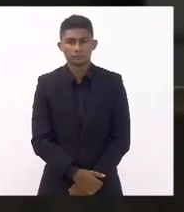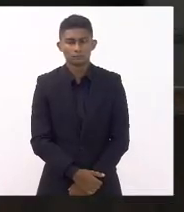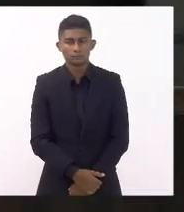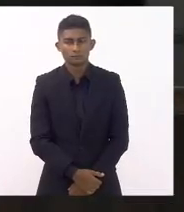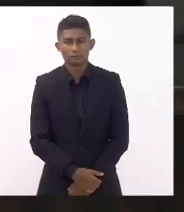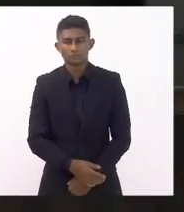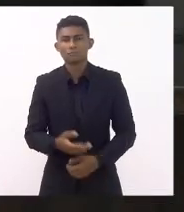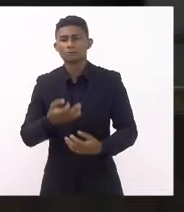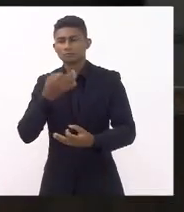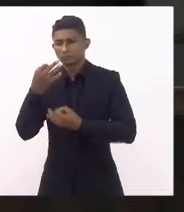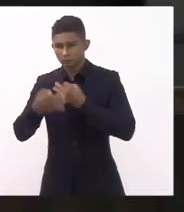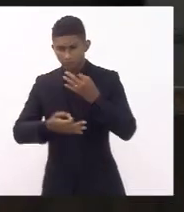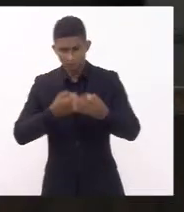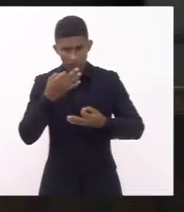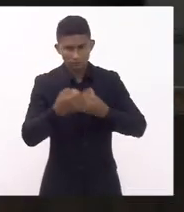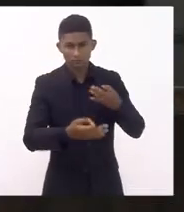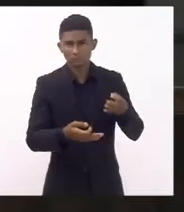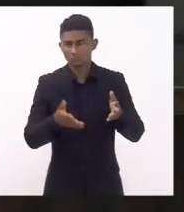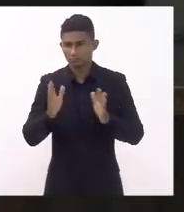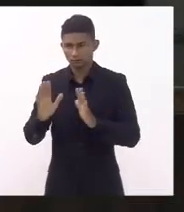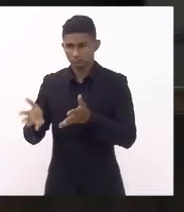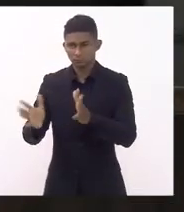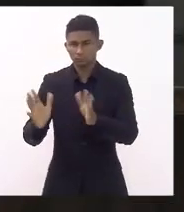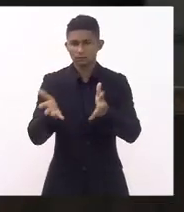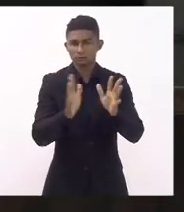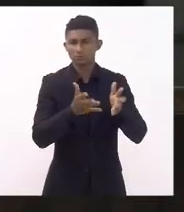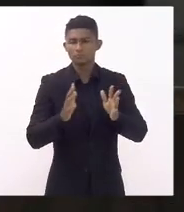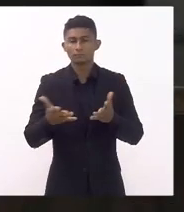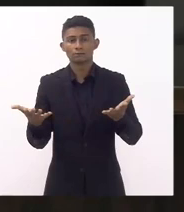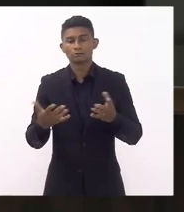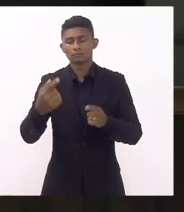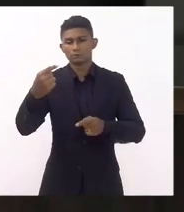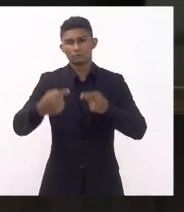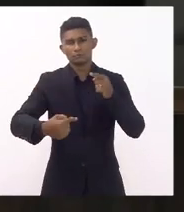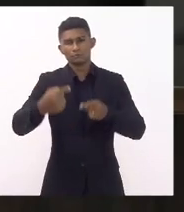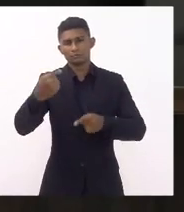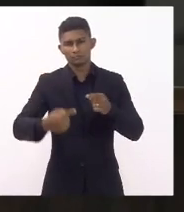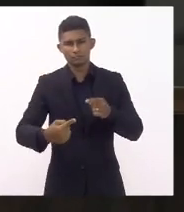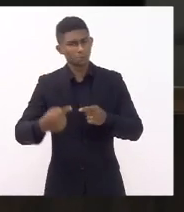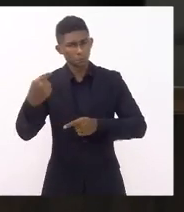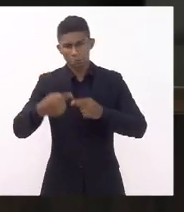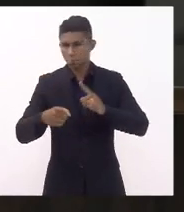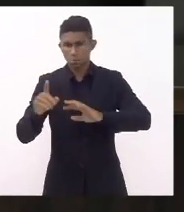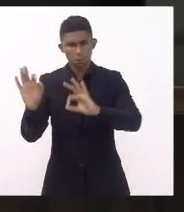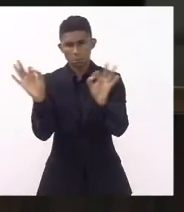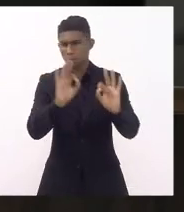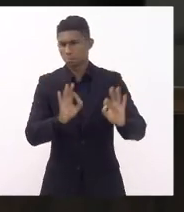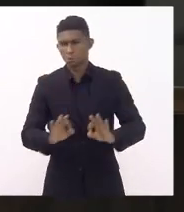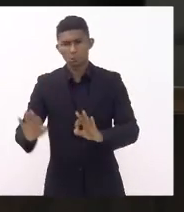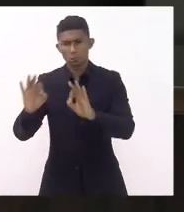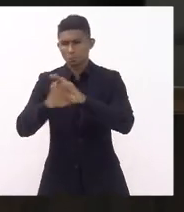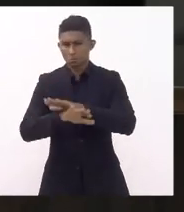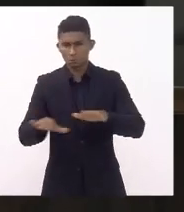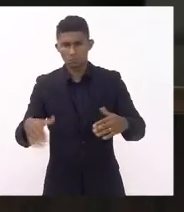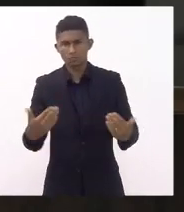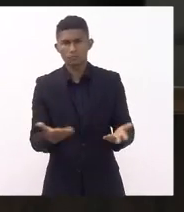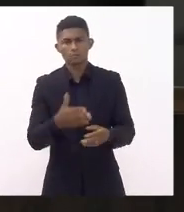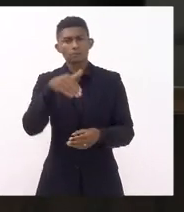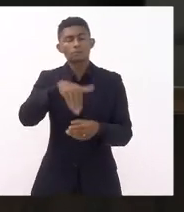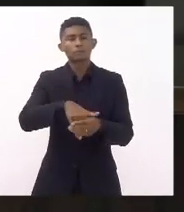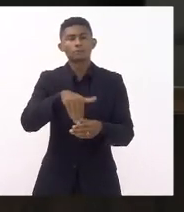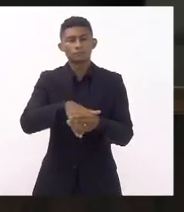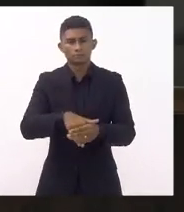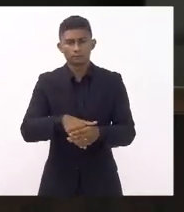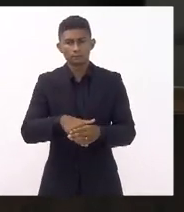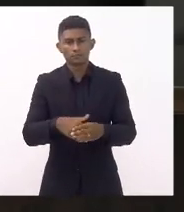Com os pareceres emitidos, em discussão, não havendo quem queira discutir, encerrada a discussão em votação,